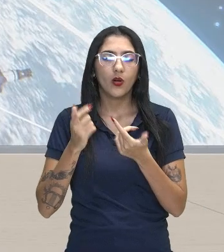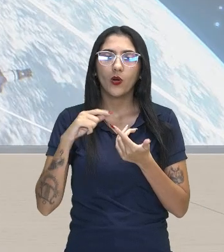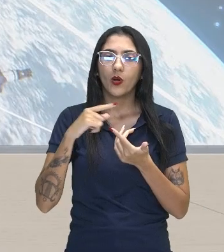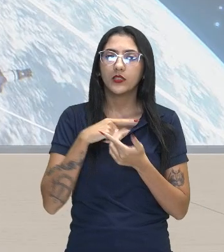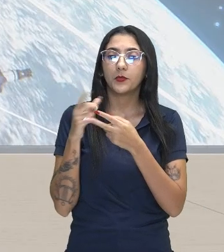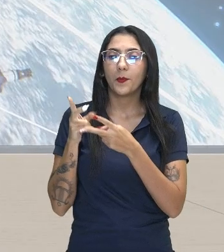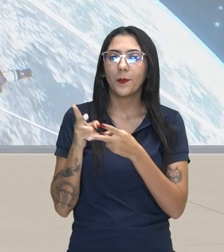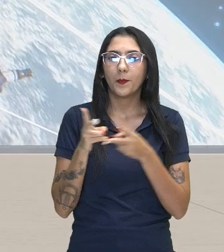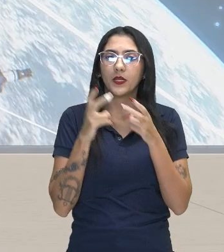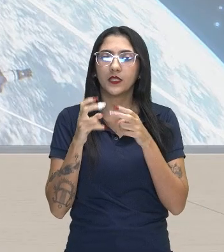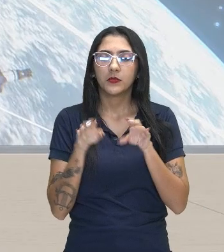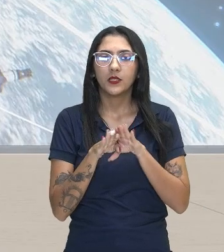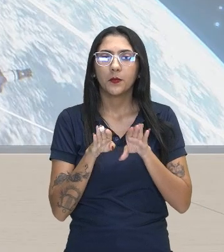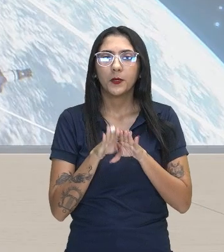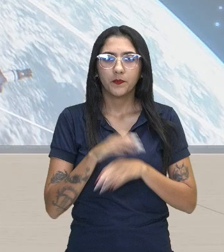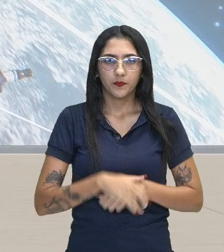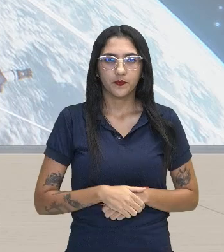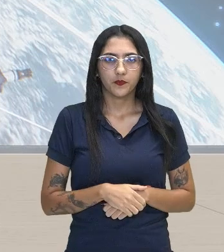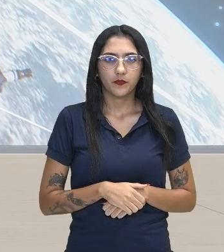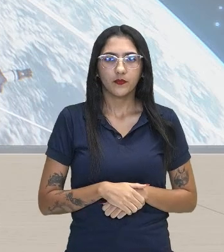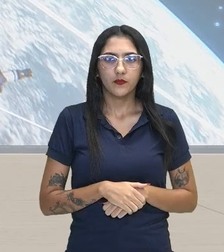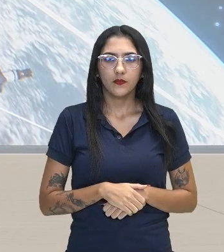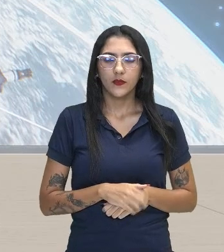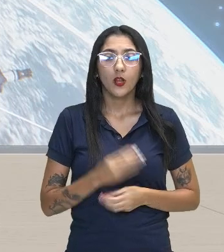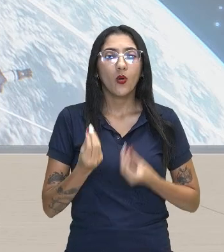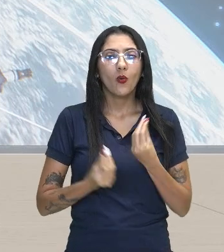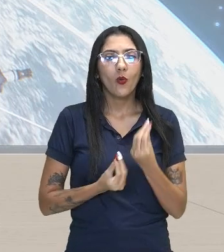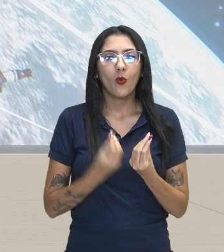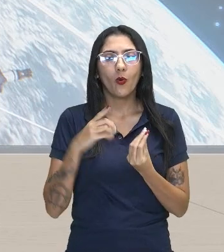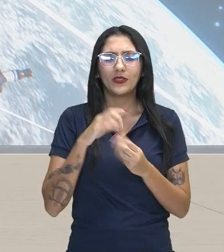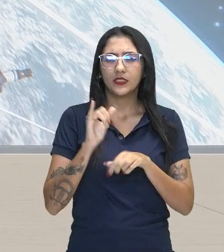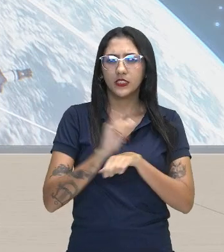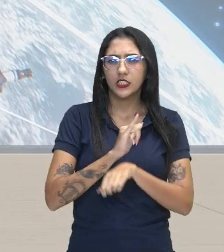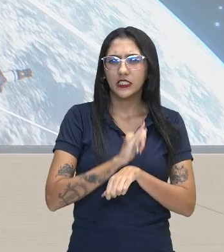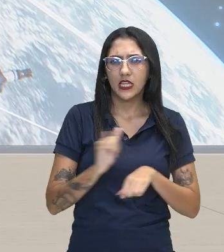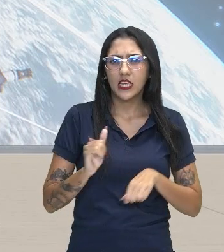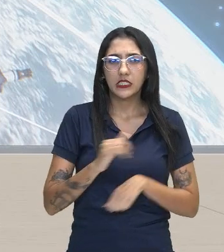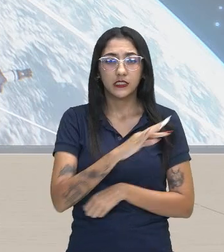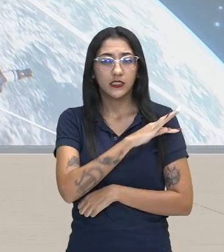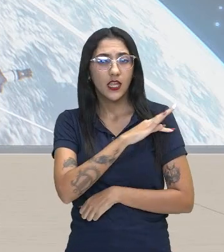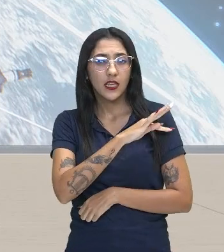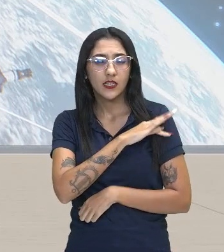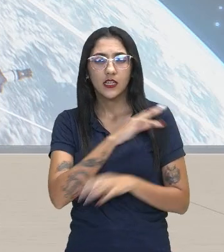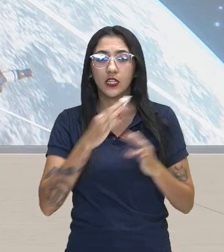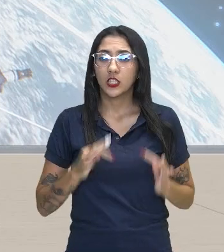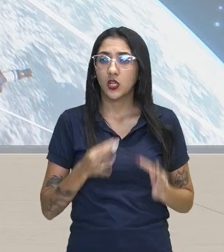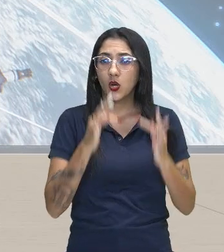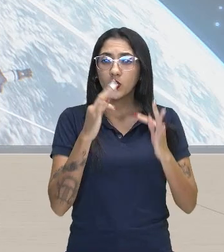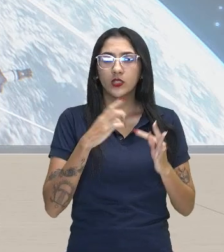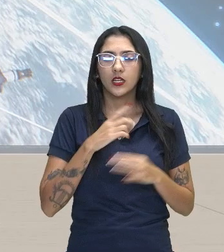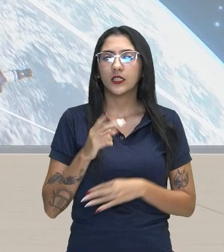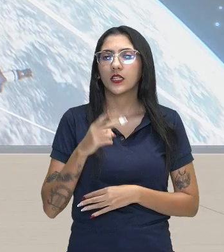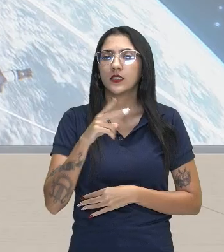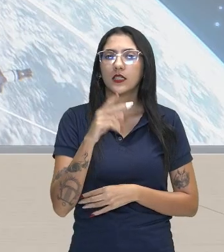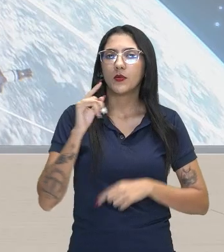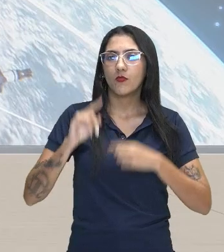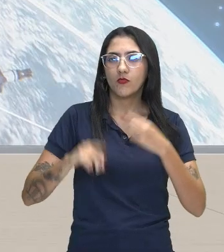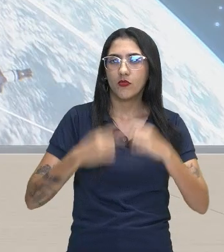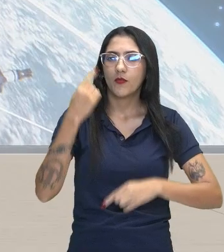refletir no desenvolvimento dessas técnicas que a cada dia que passa melhora cada vez mais por conta